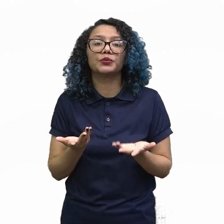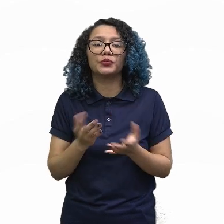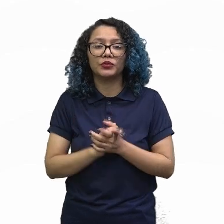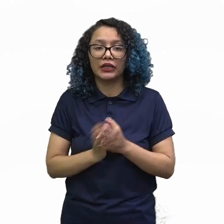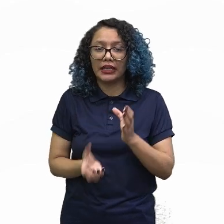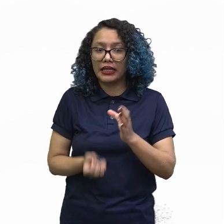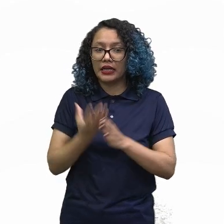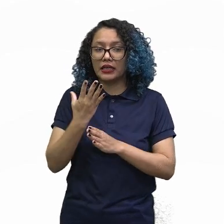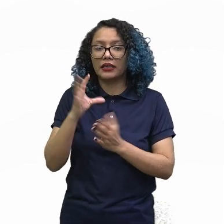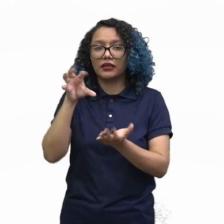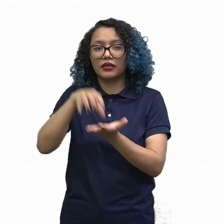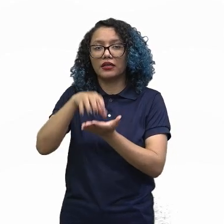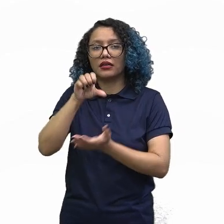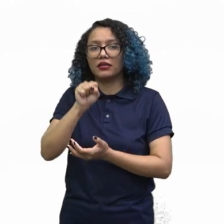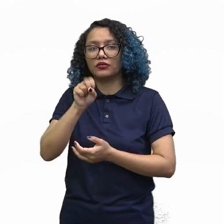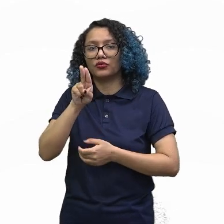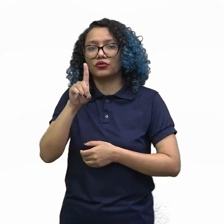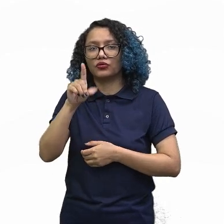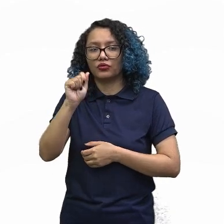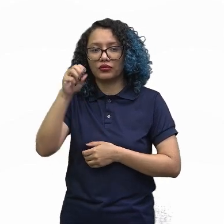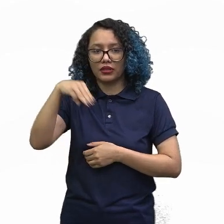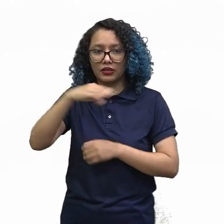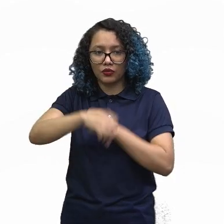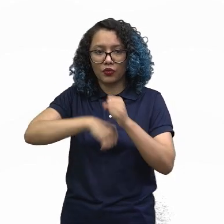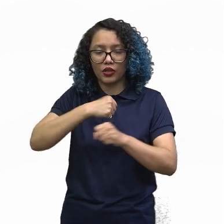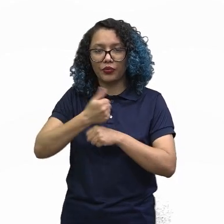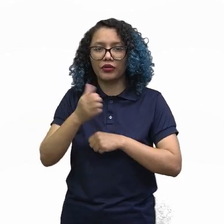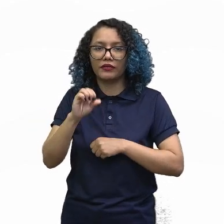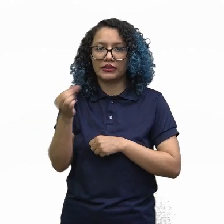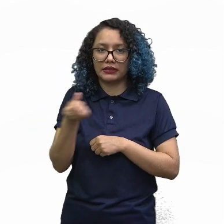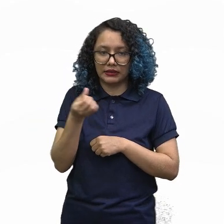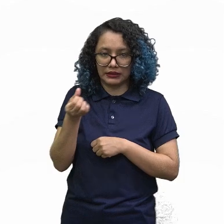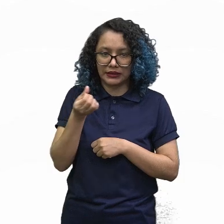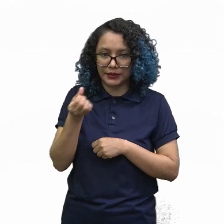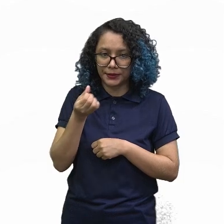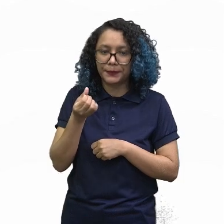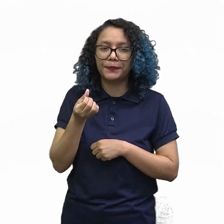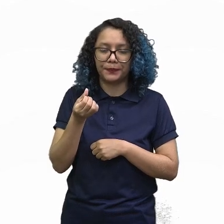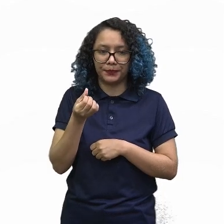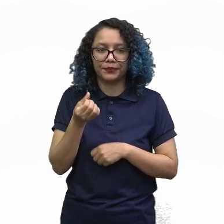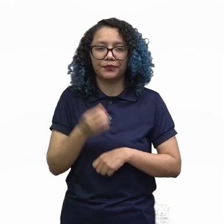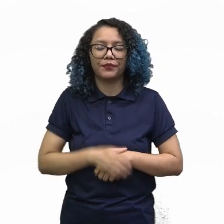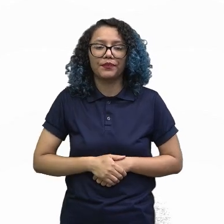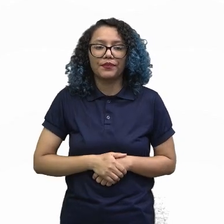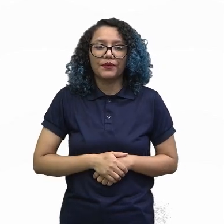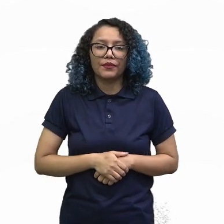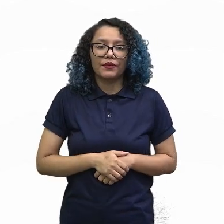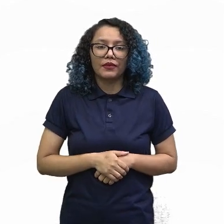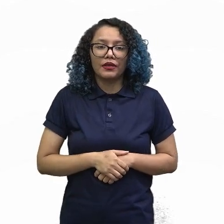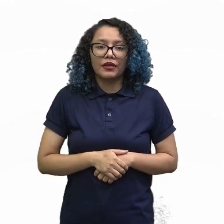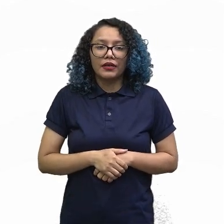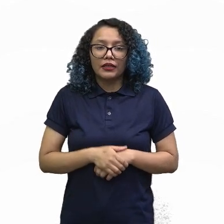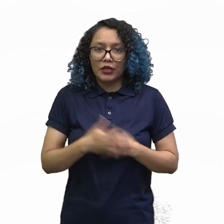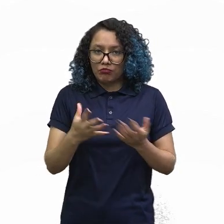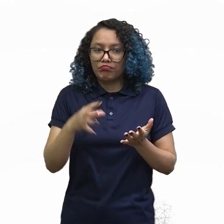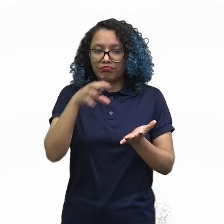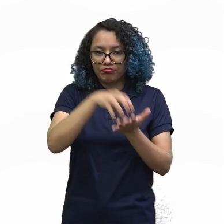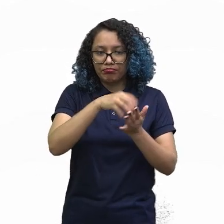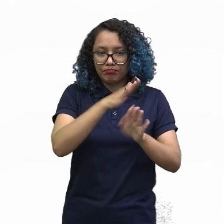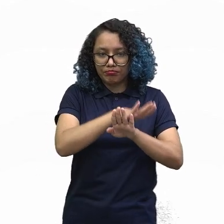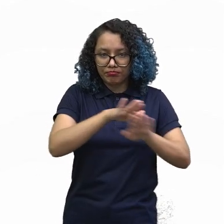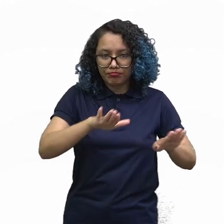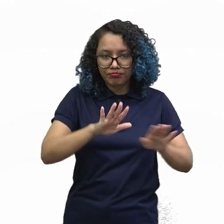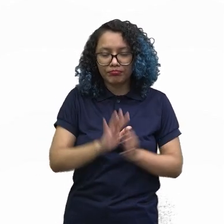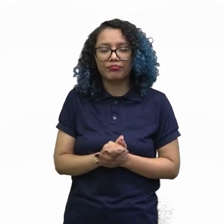da criação da SUDAM, lá em 1966, tá? Então essa superintendência ela foi extinta e